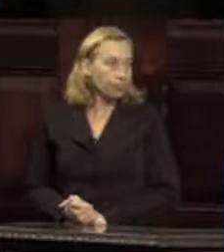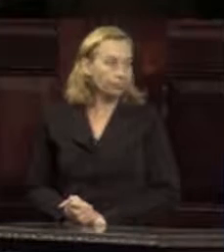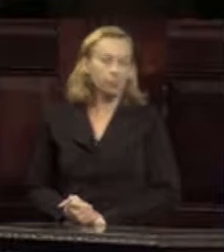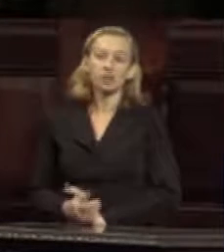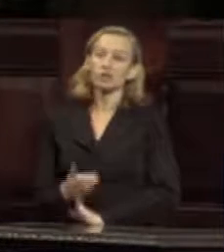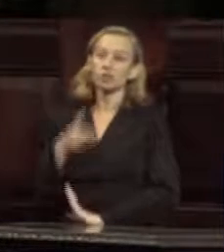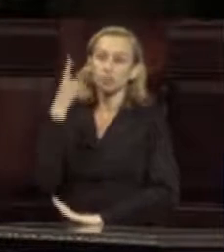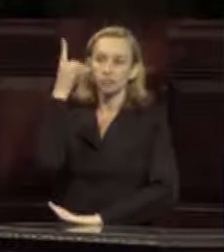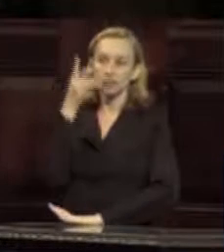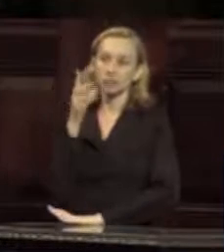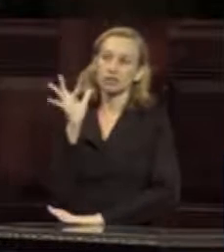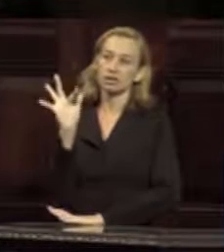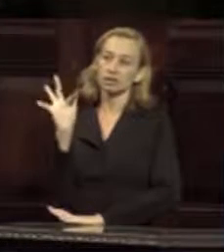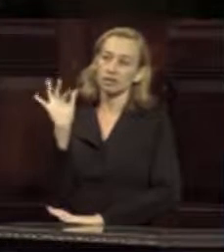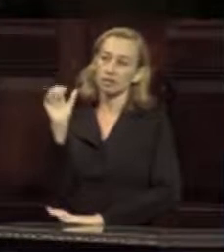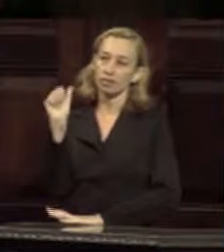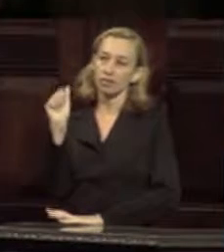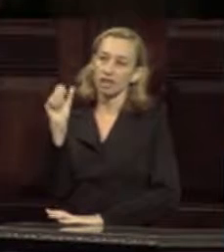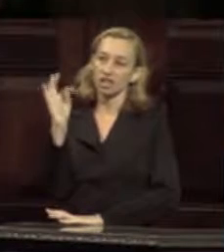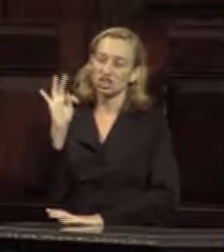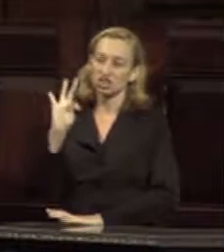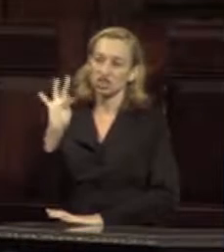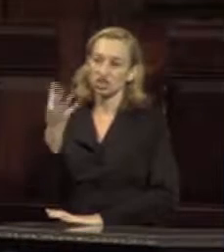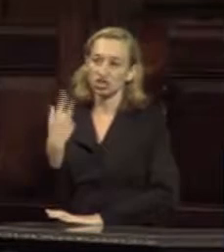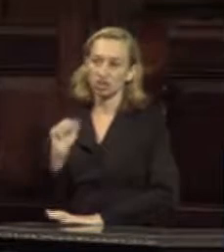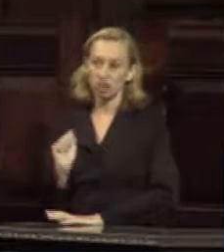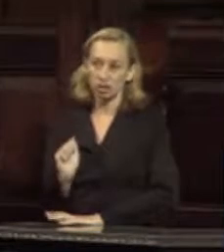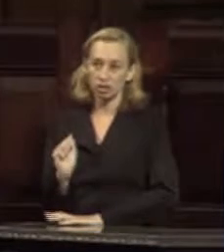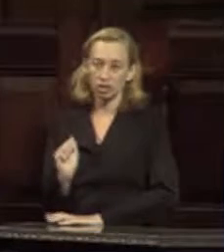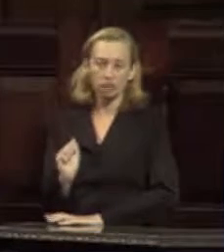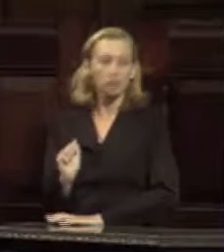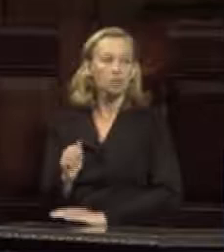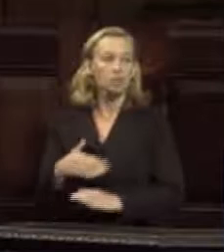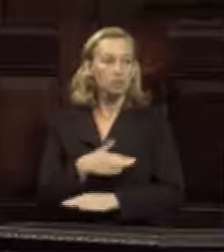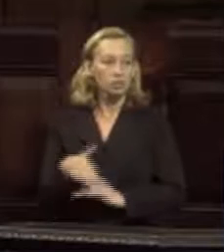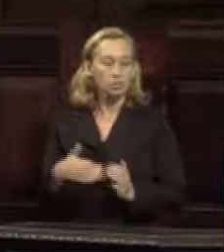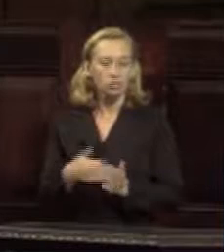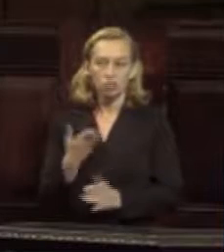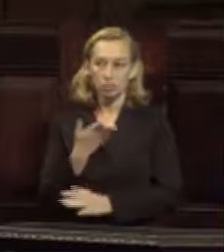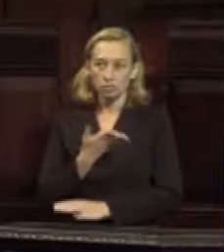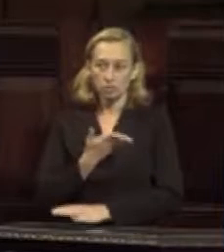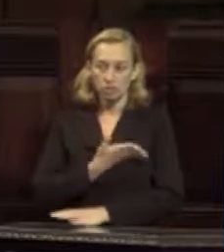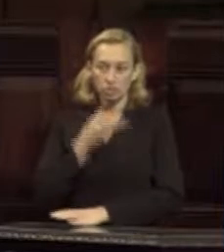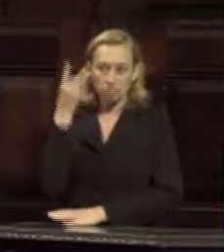Deputada Fatinha, que preside essa audiência, senhoras e senhores deputados.